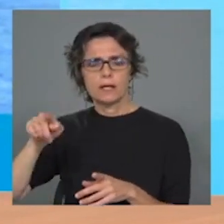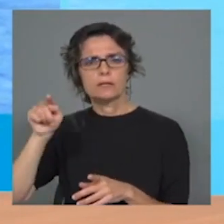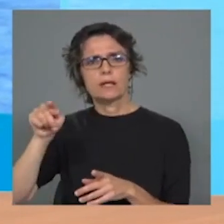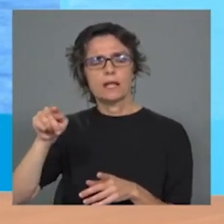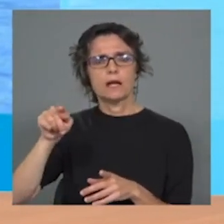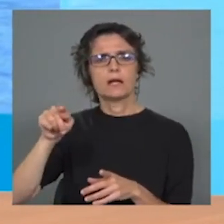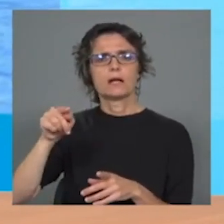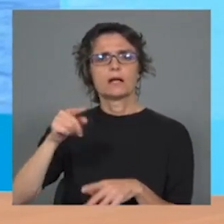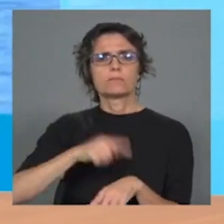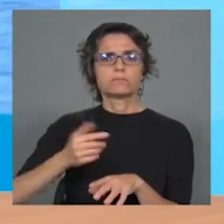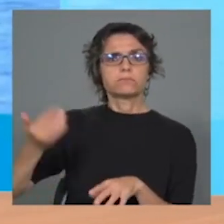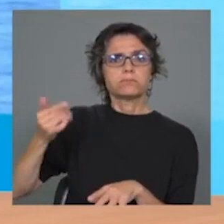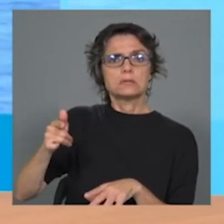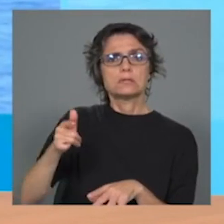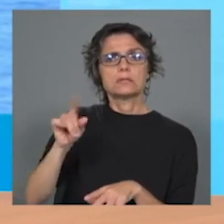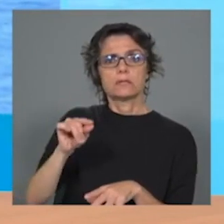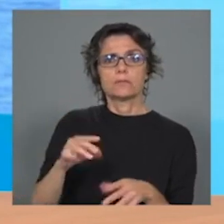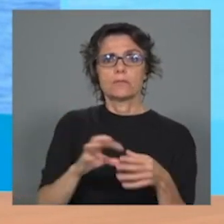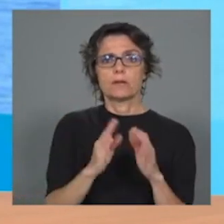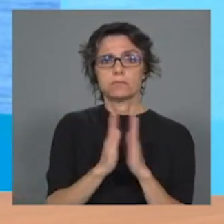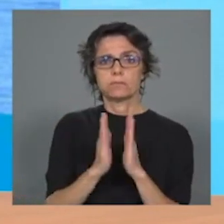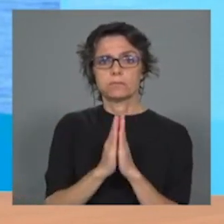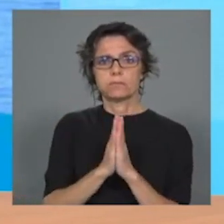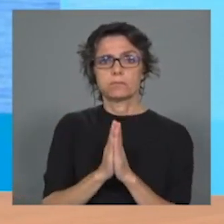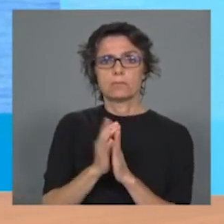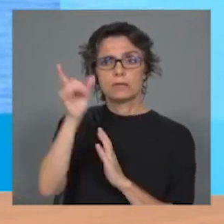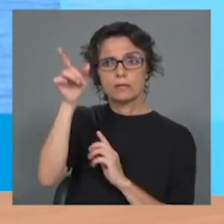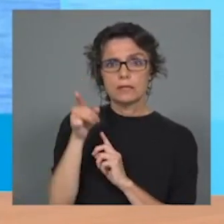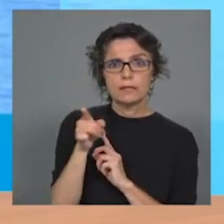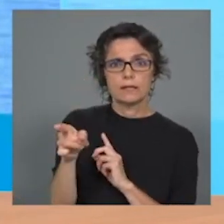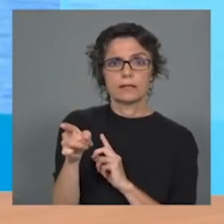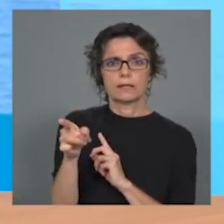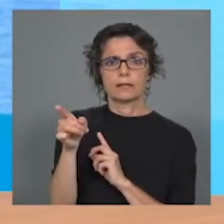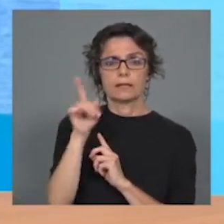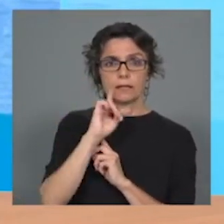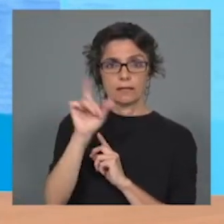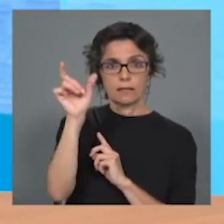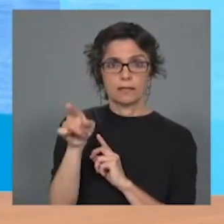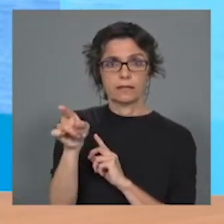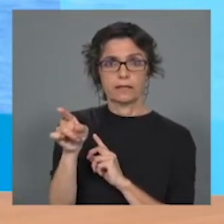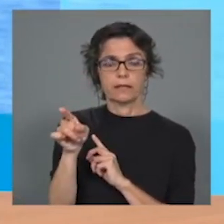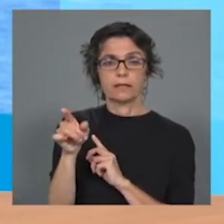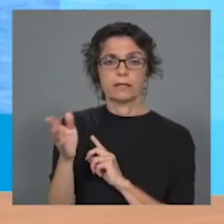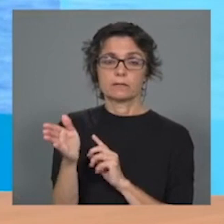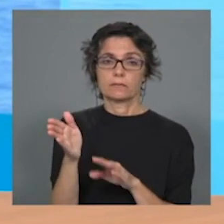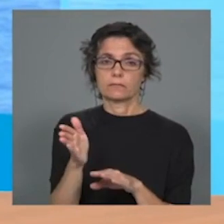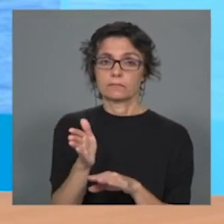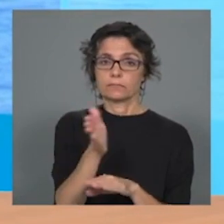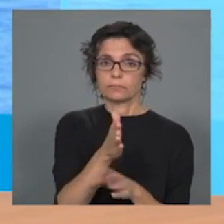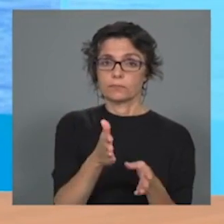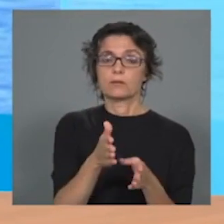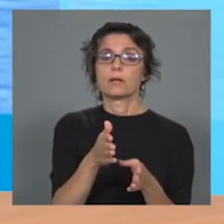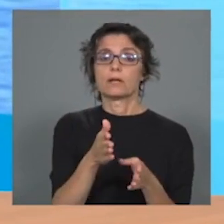e do ponto de vista eclesial também, ter tido, por um lado, ter sido presidente do